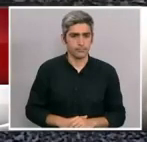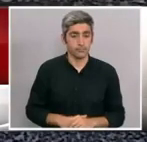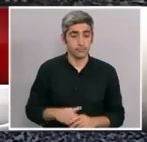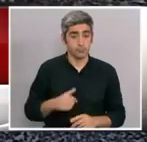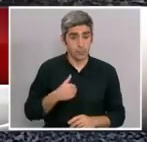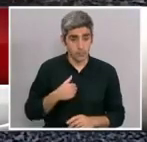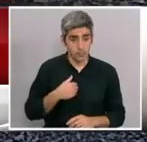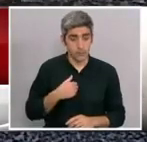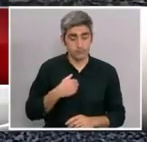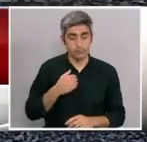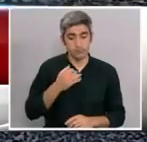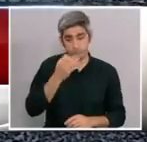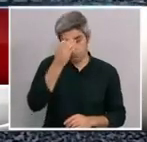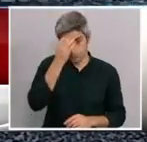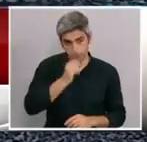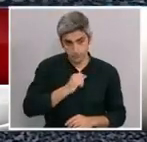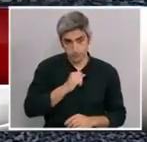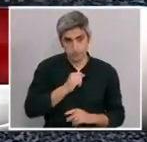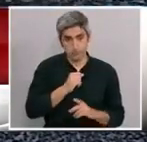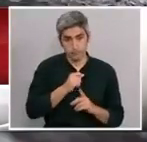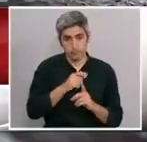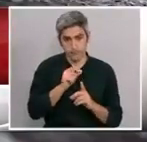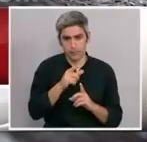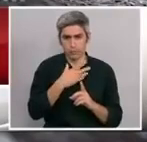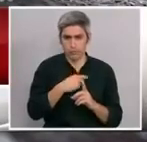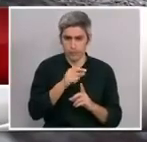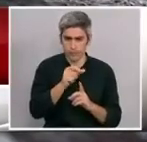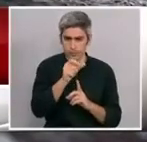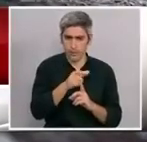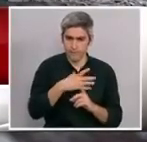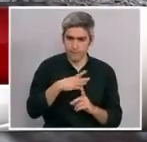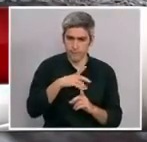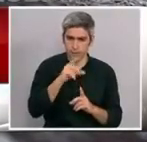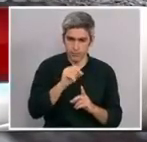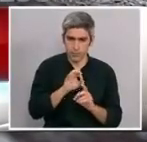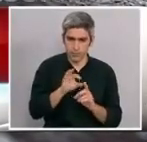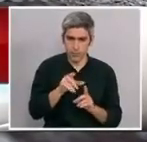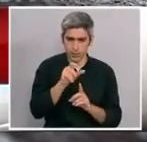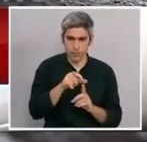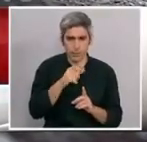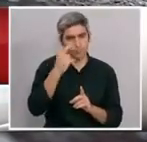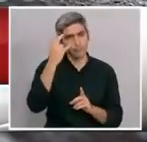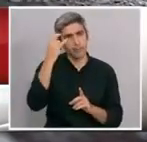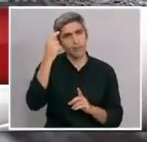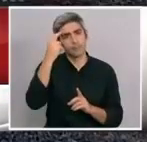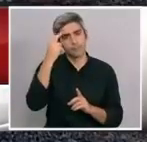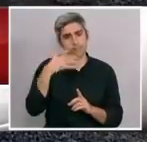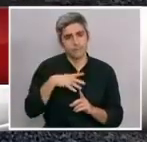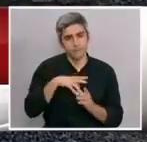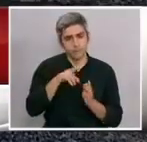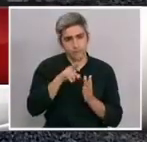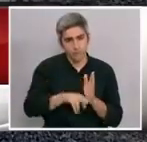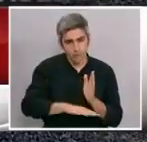para mim, acho. Mas ele também gostava, ele também queria, também era a ideia dele ser enterrado na Campa